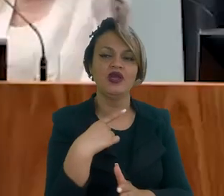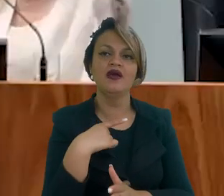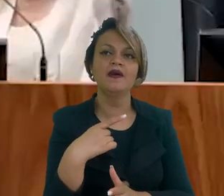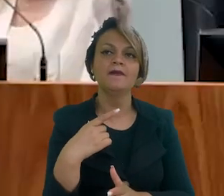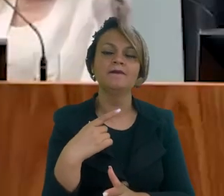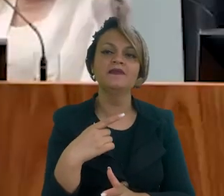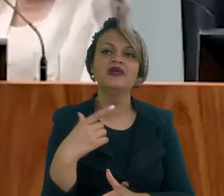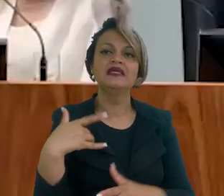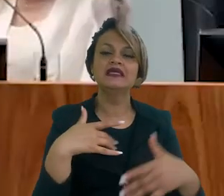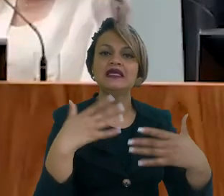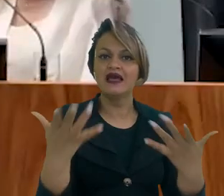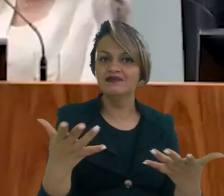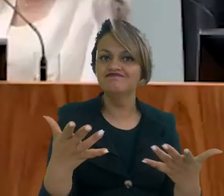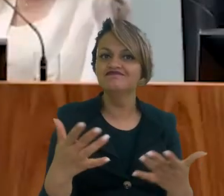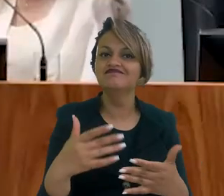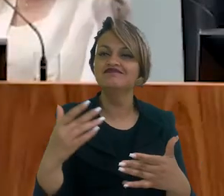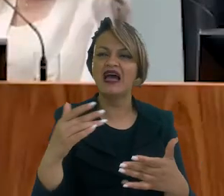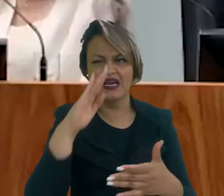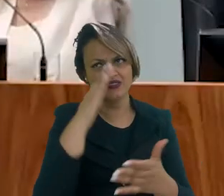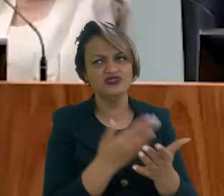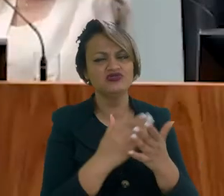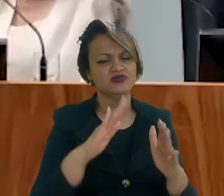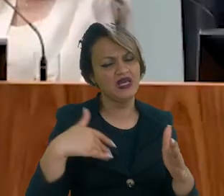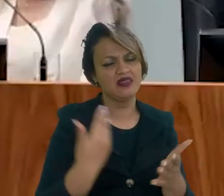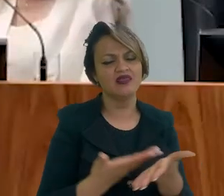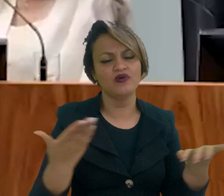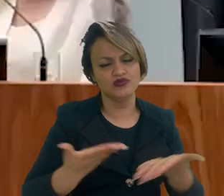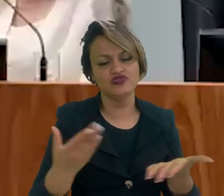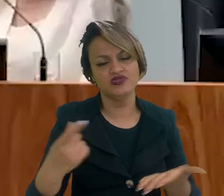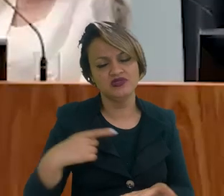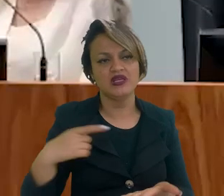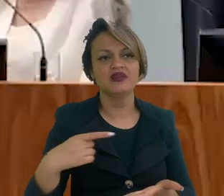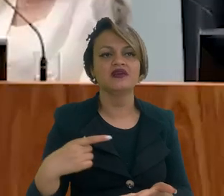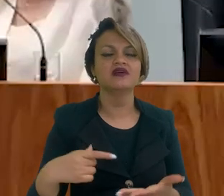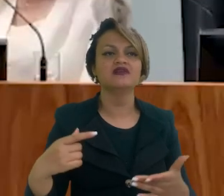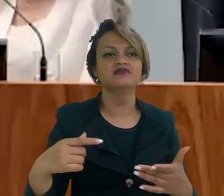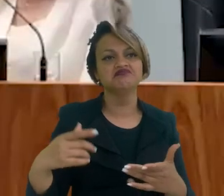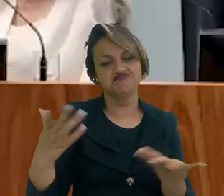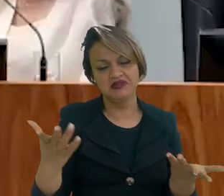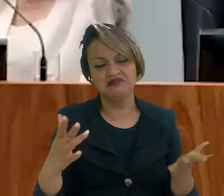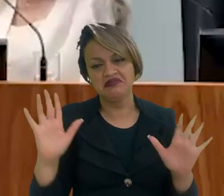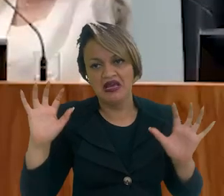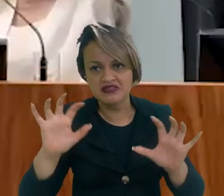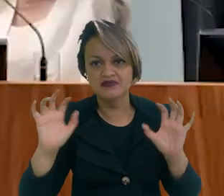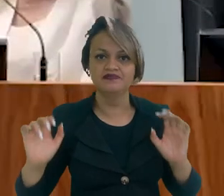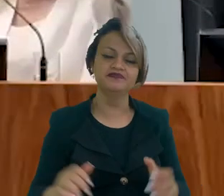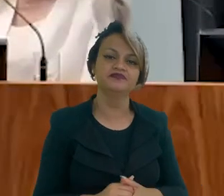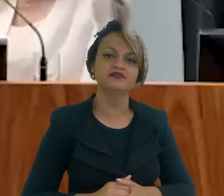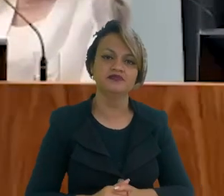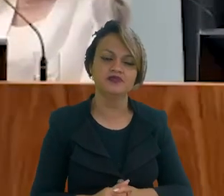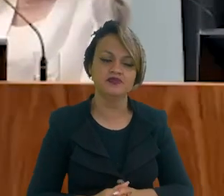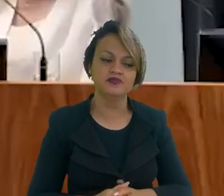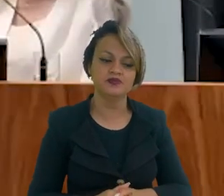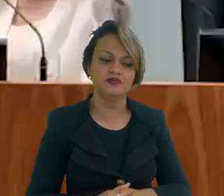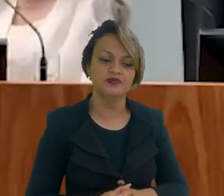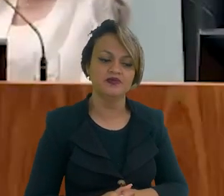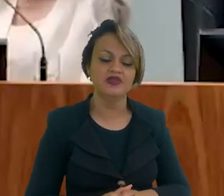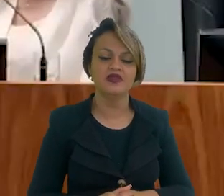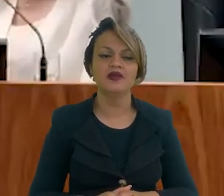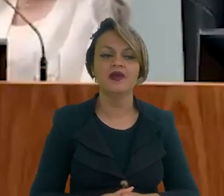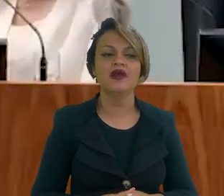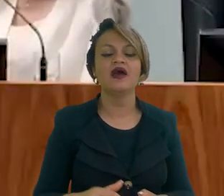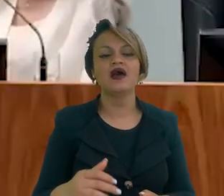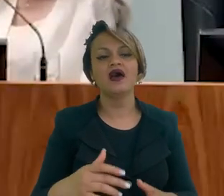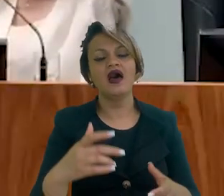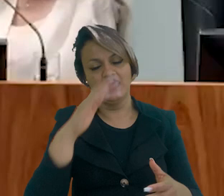só nós tínhamos modelos sólido e em grande parte eu acho que ainda temos Então